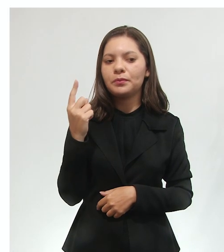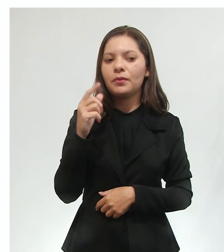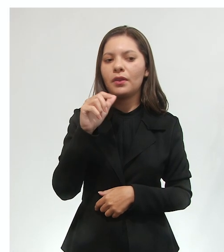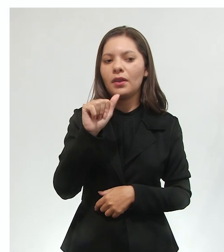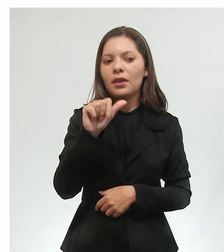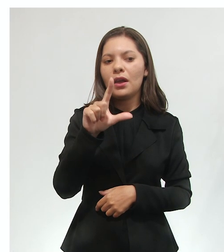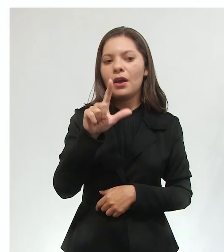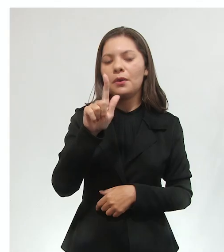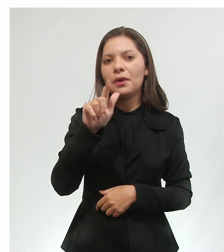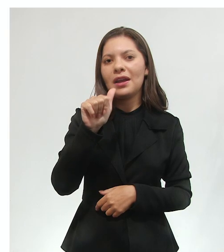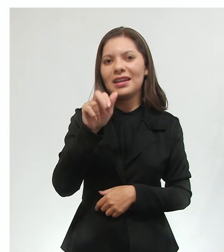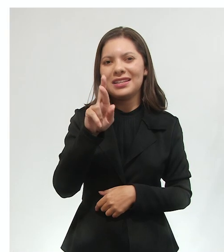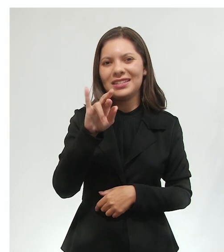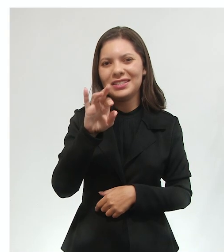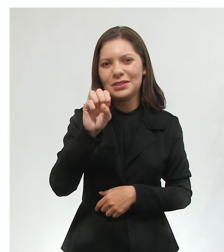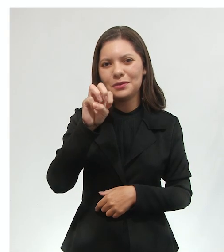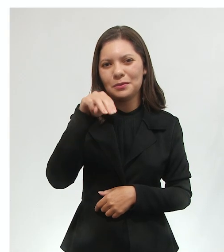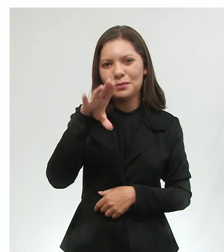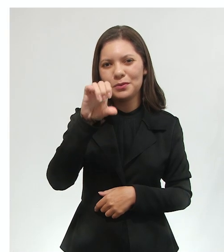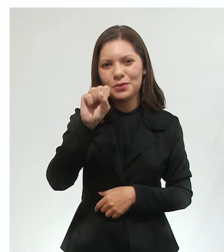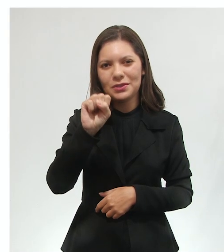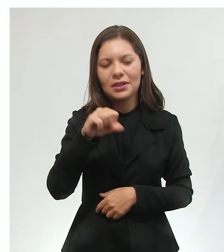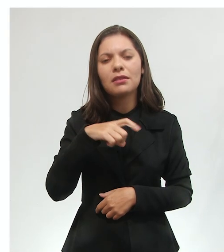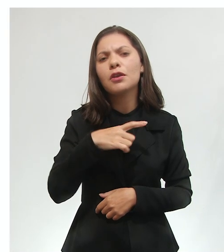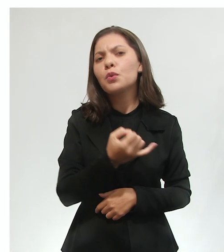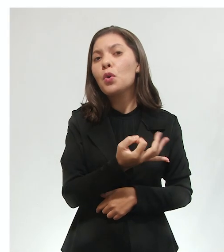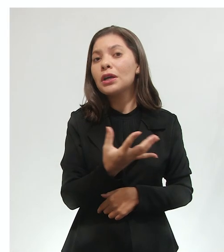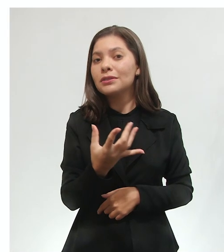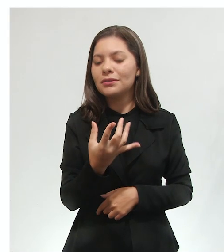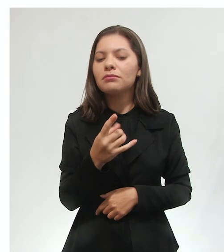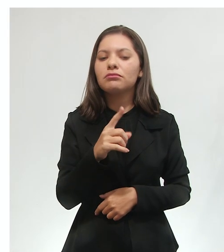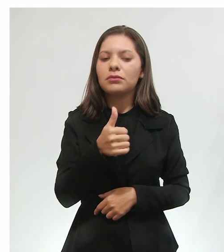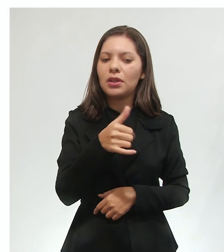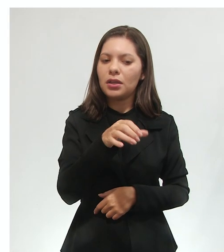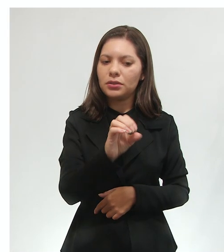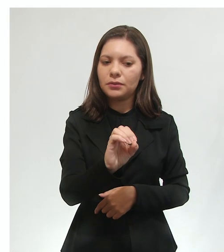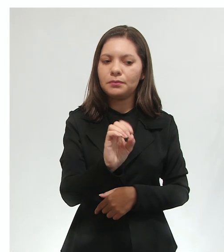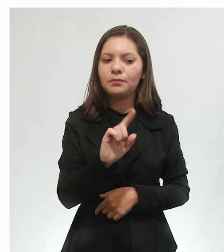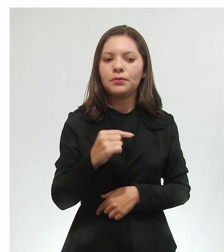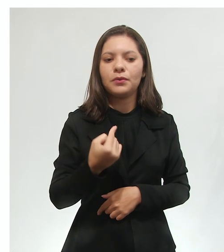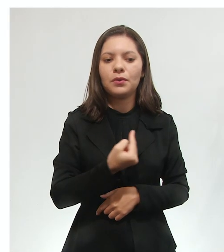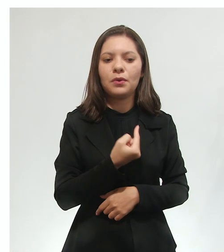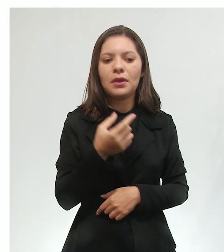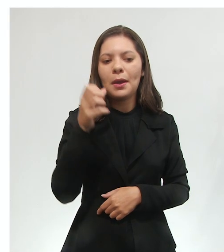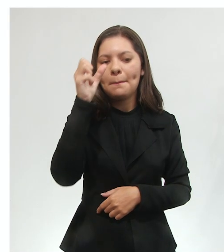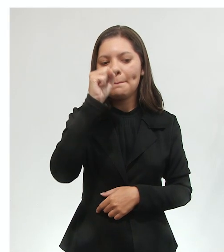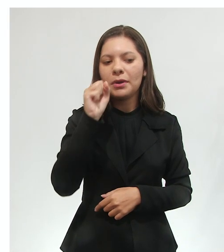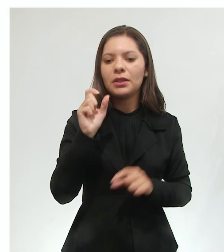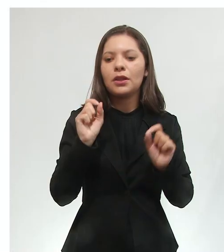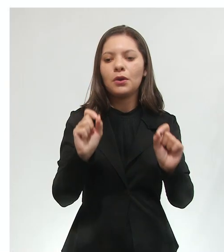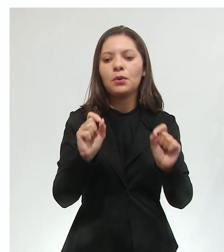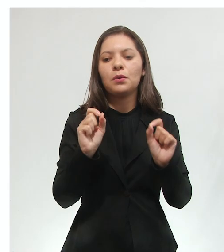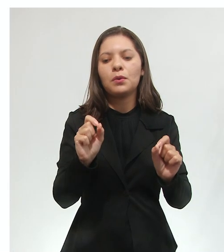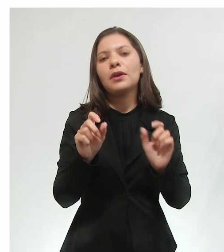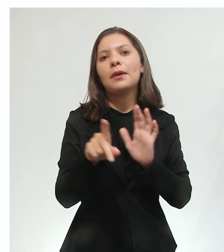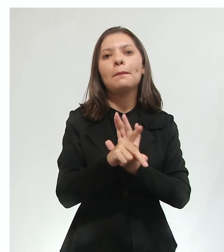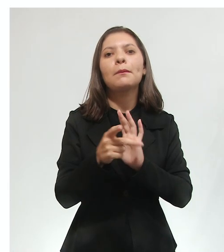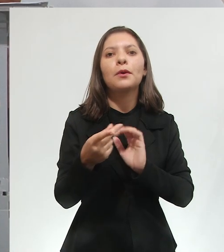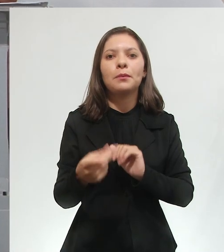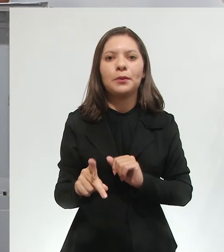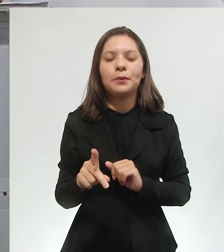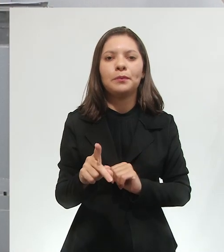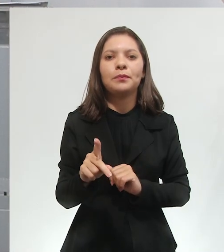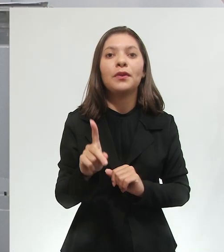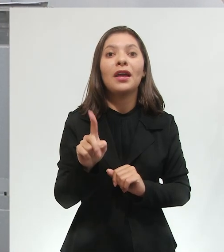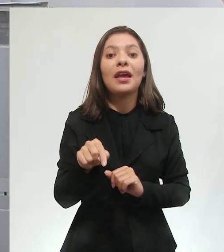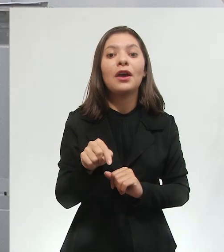por 10 símbolos. Então, a primeira coisa que nós temos que aprender do sistema de numeração decimal são